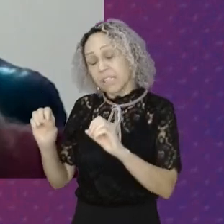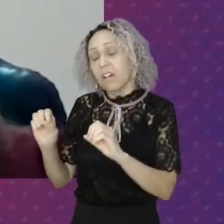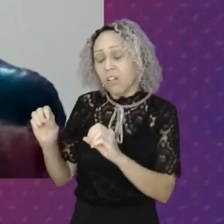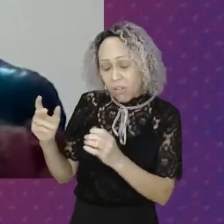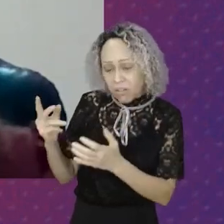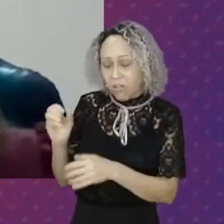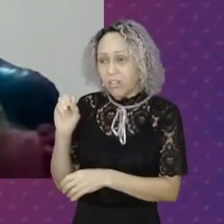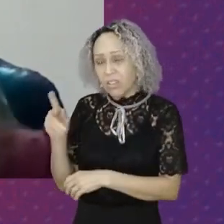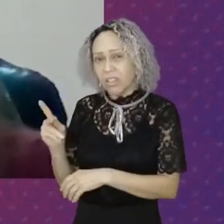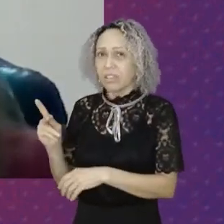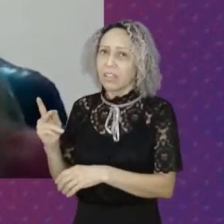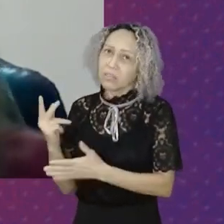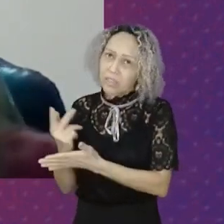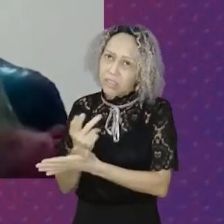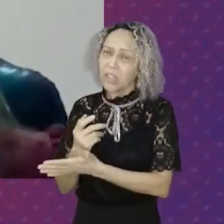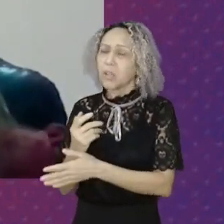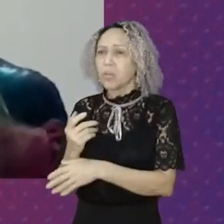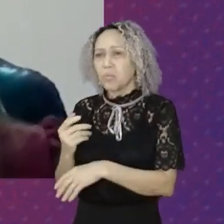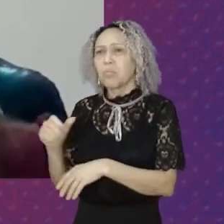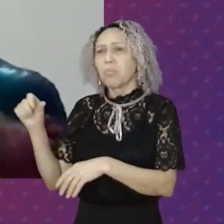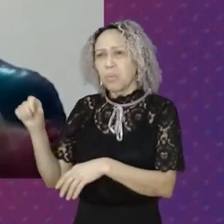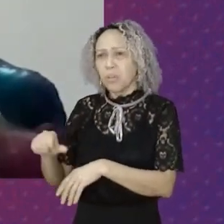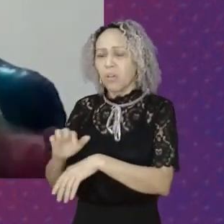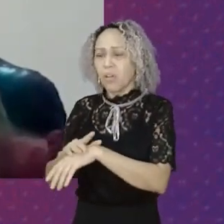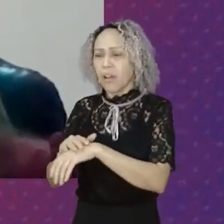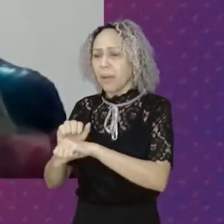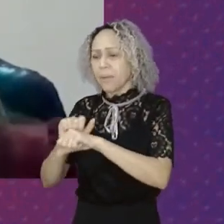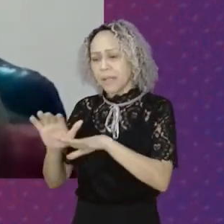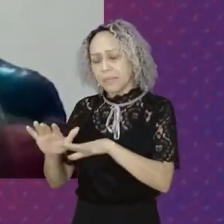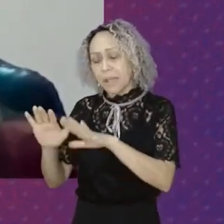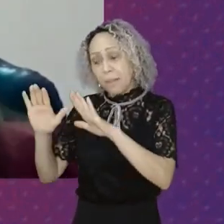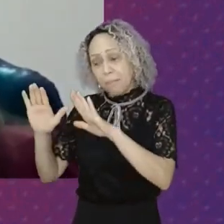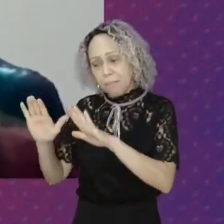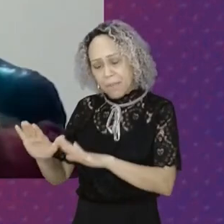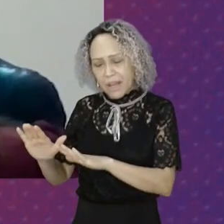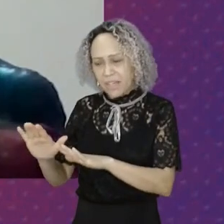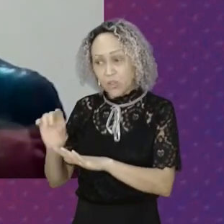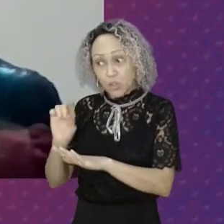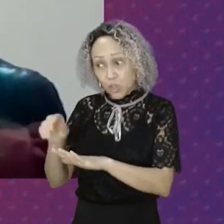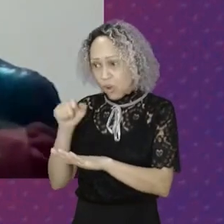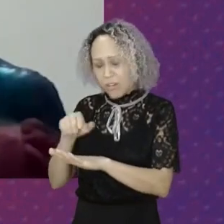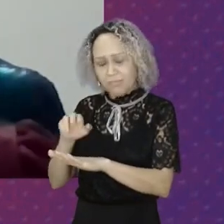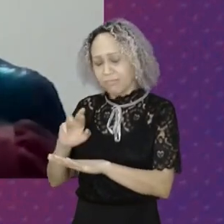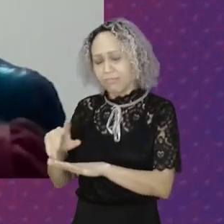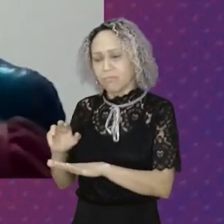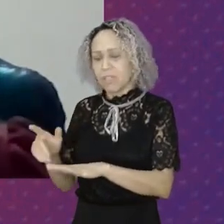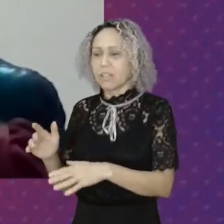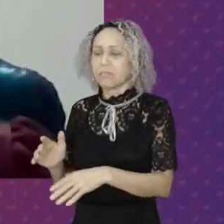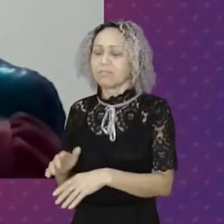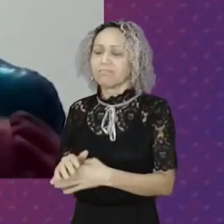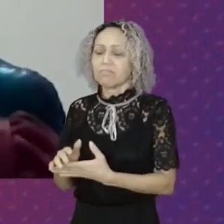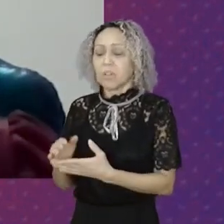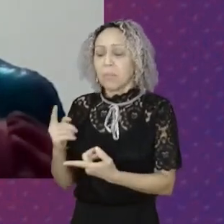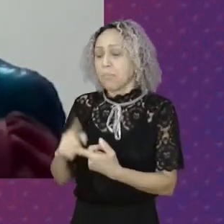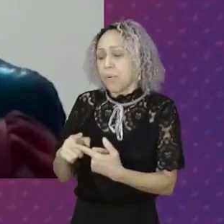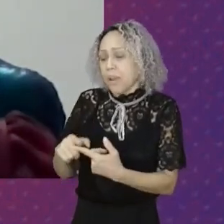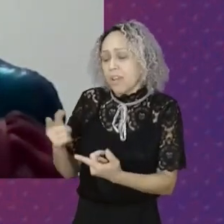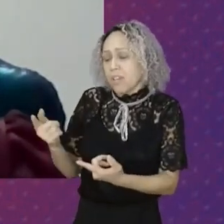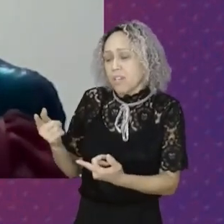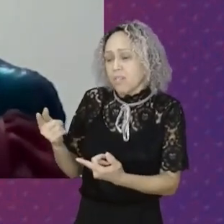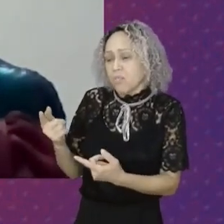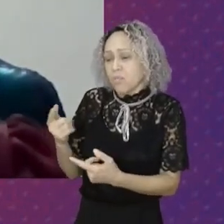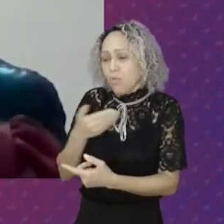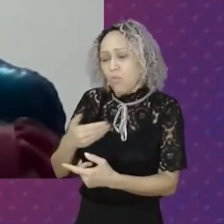os filhos no que diz respeito à educação, porque já não era mais uma condicionalidade de fazer parte do programa.